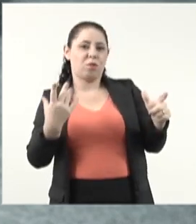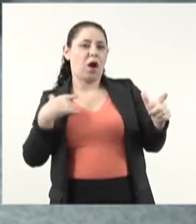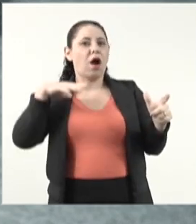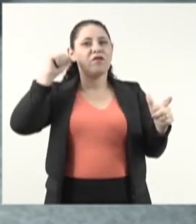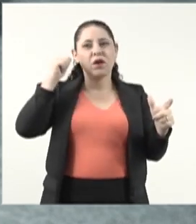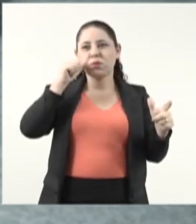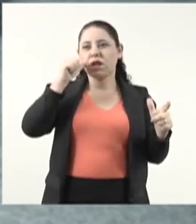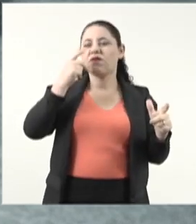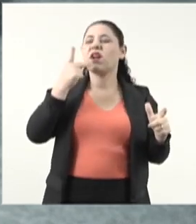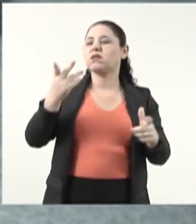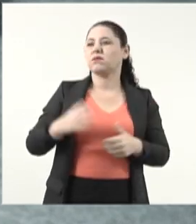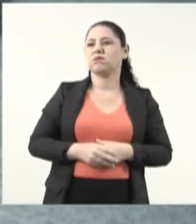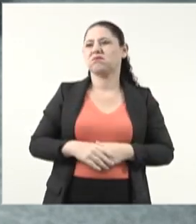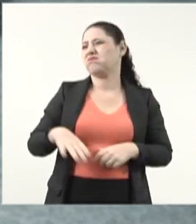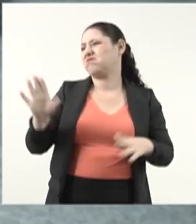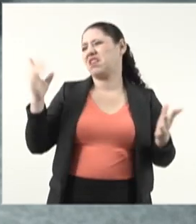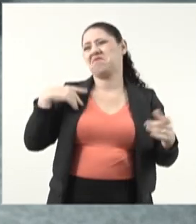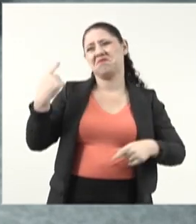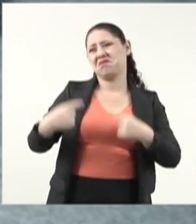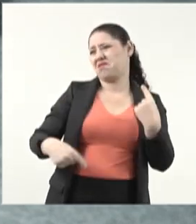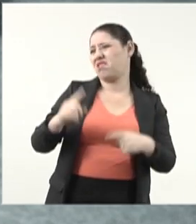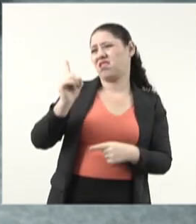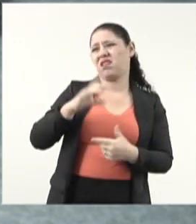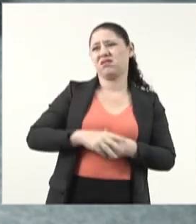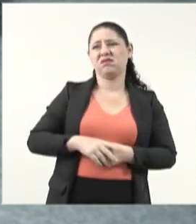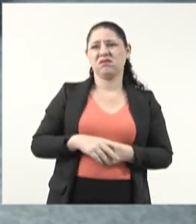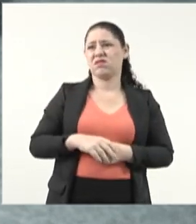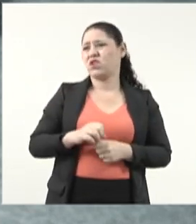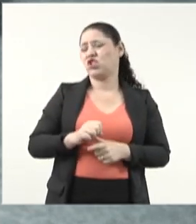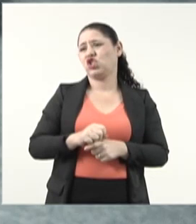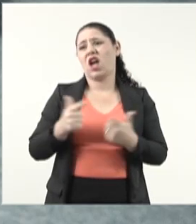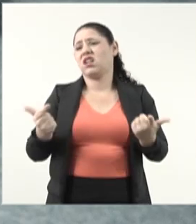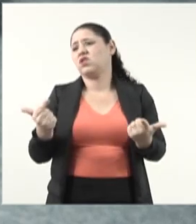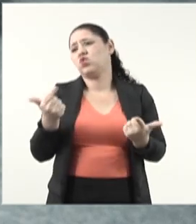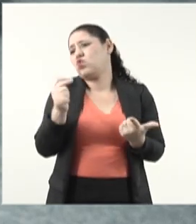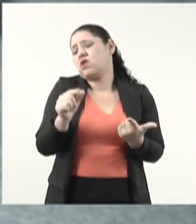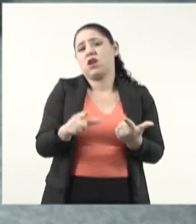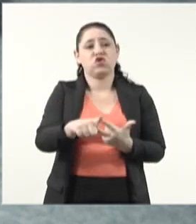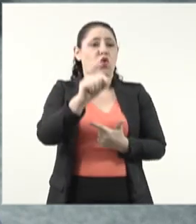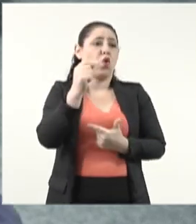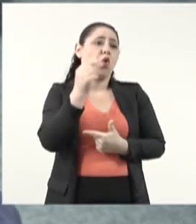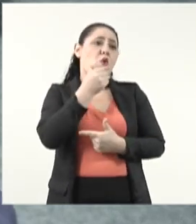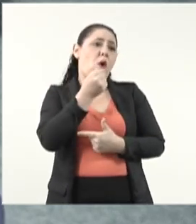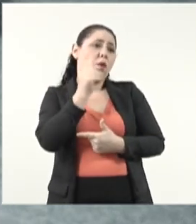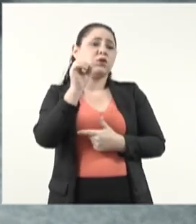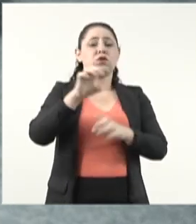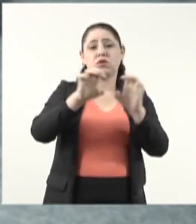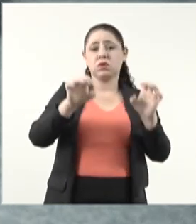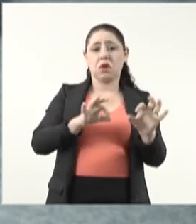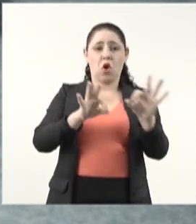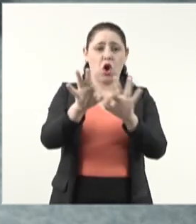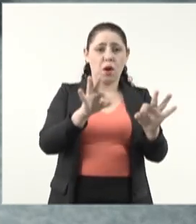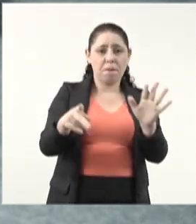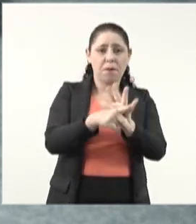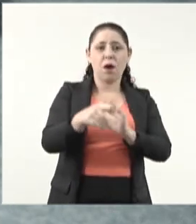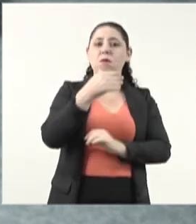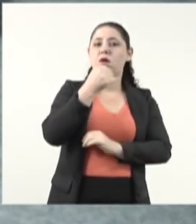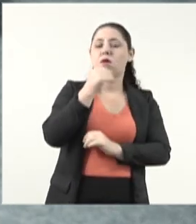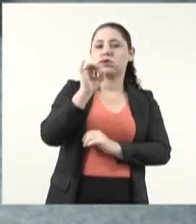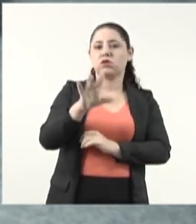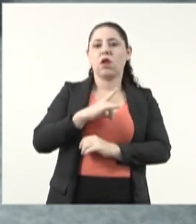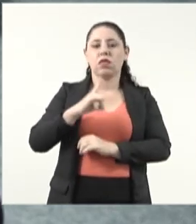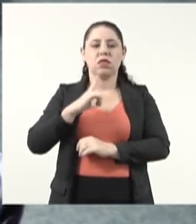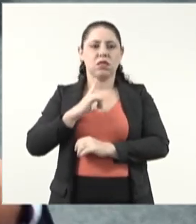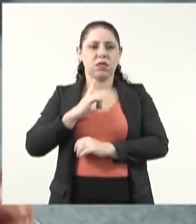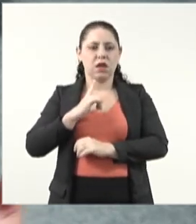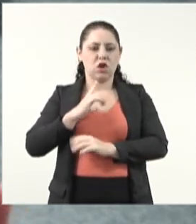muito das mulheres o seguinte: não vou disputar não, a gente não tem chance, acaba elegendo só os homens, a estrutura é montada para os homens, eles têm